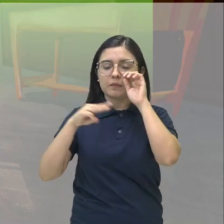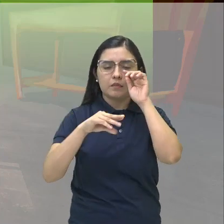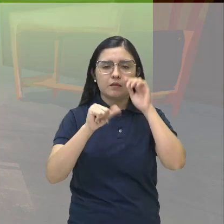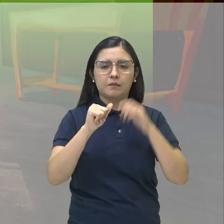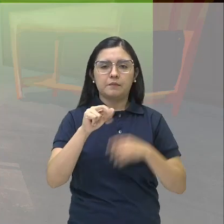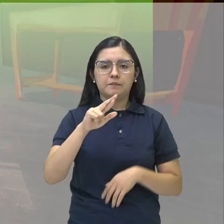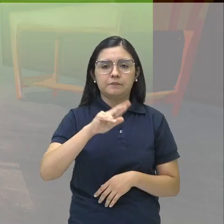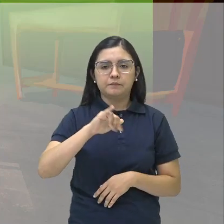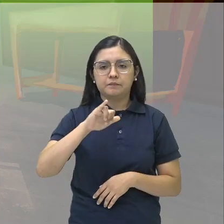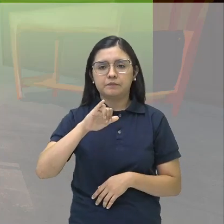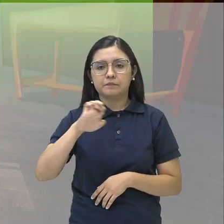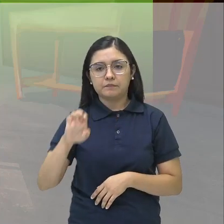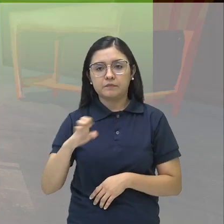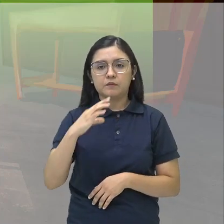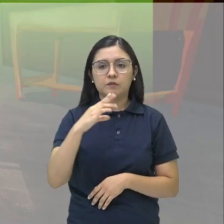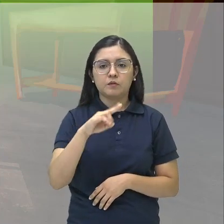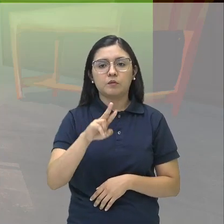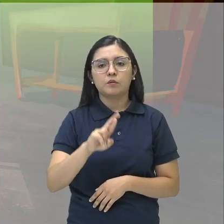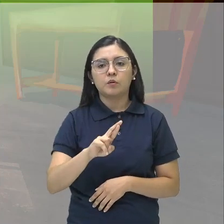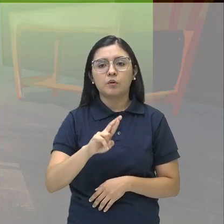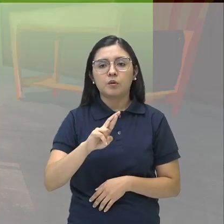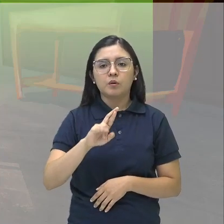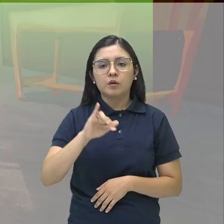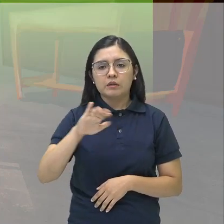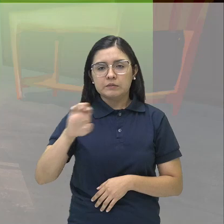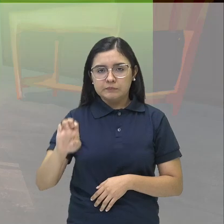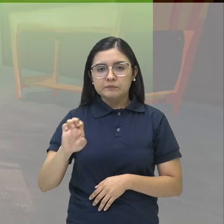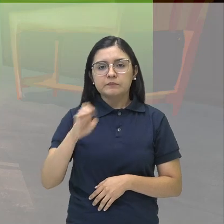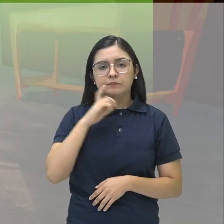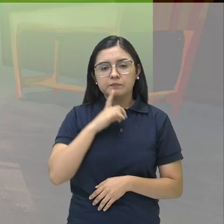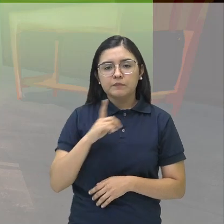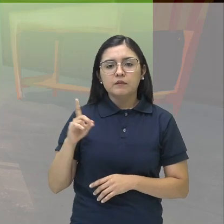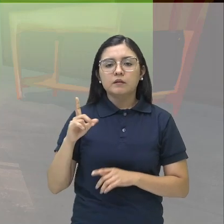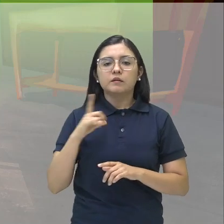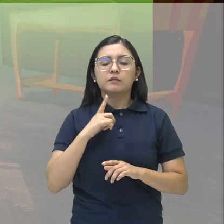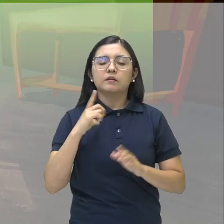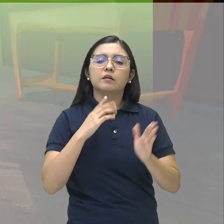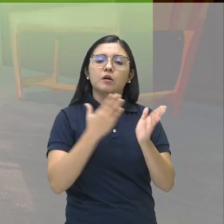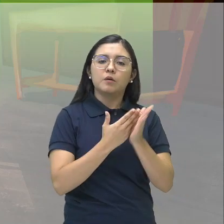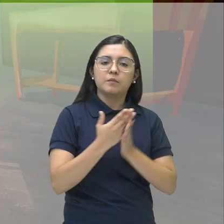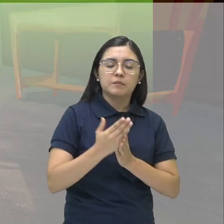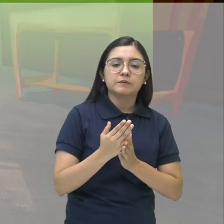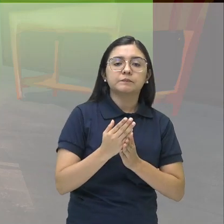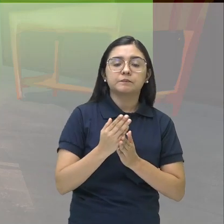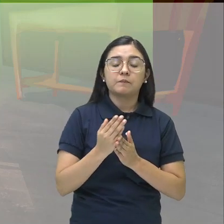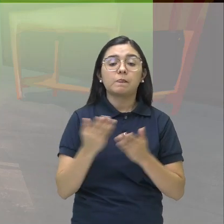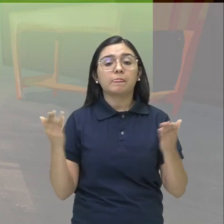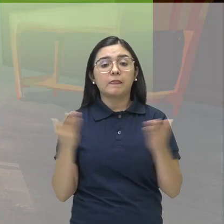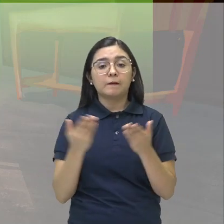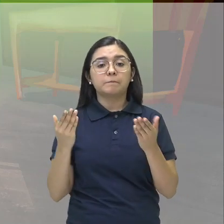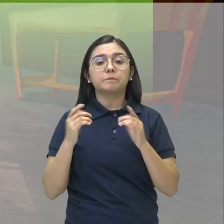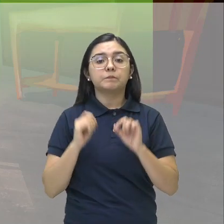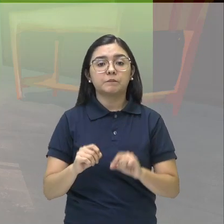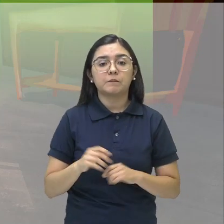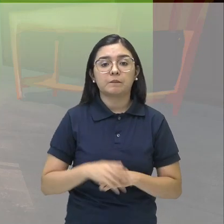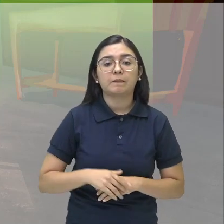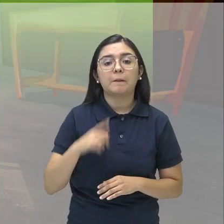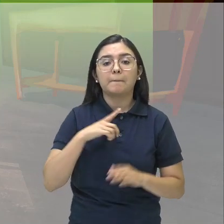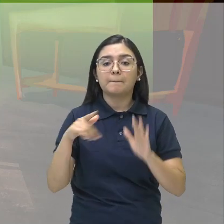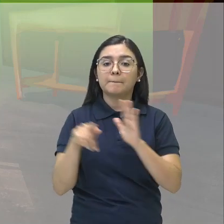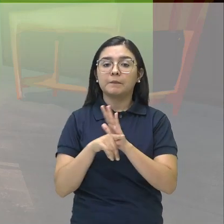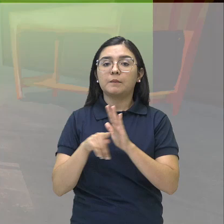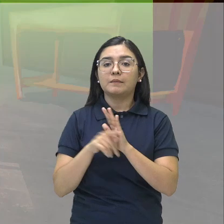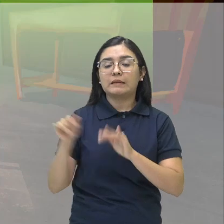Curie, né? A Marie Curie, eu comecei falando da Hipátia, mas agora eu vou puxar a sardinha para a química,